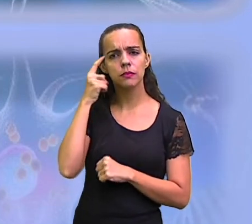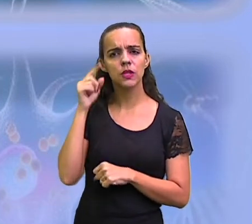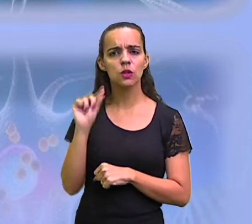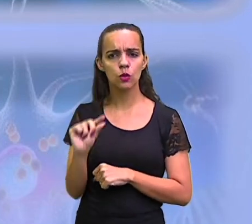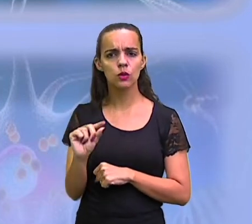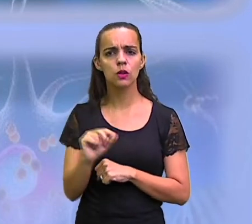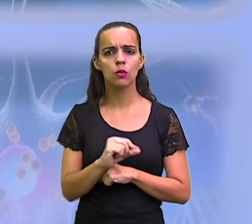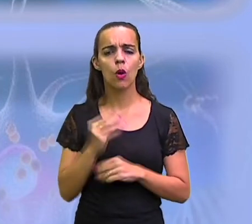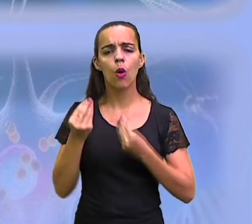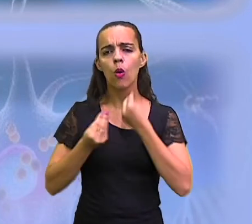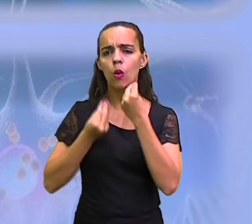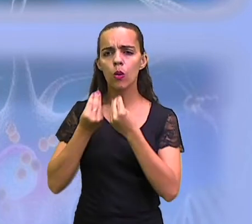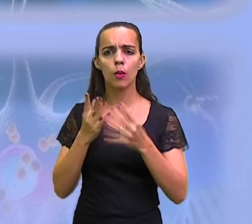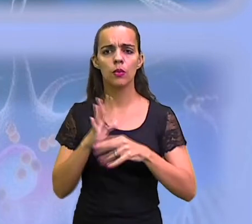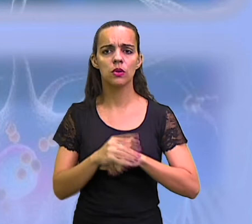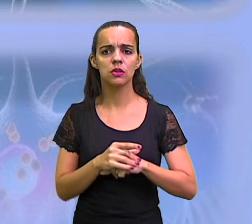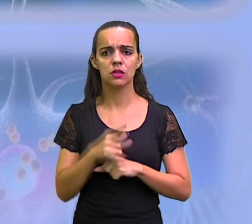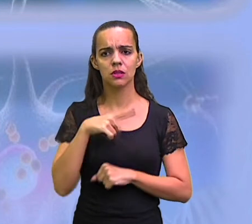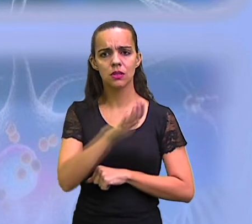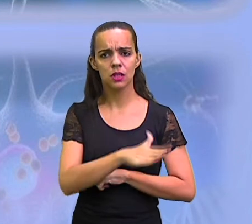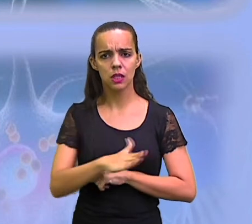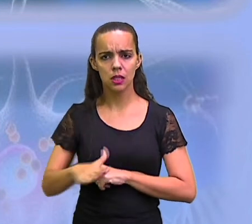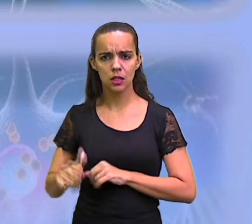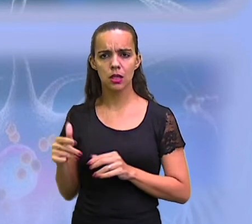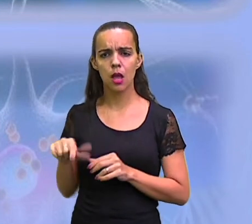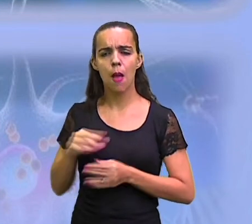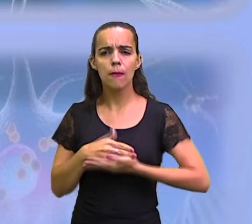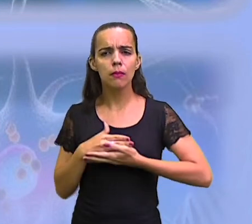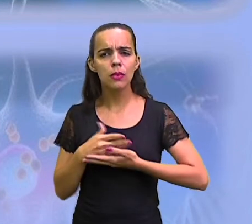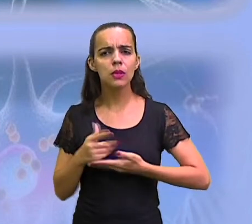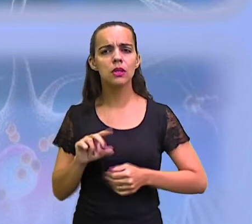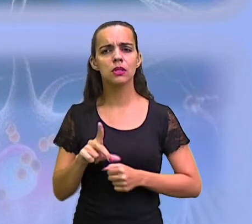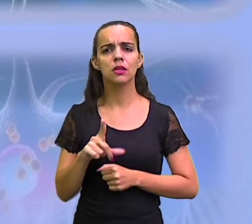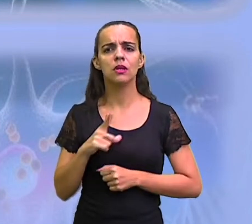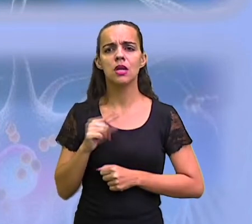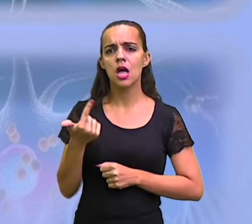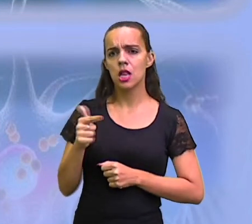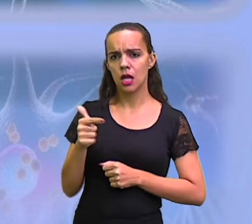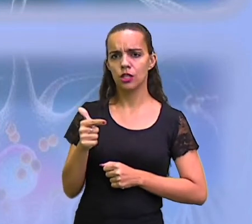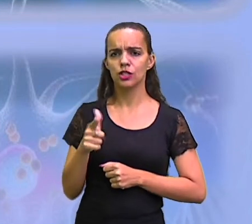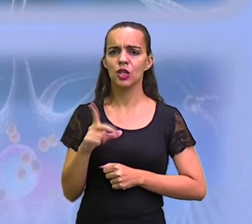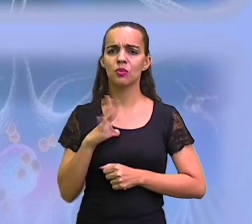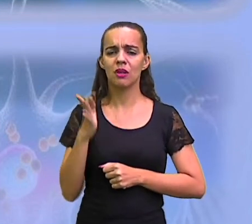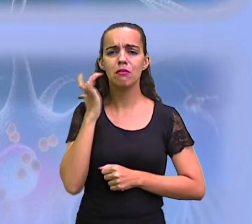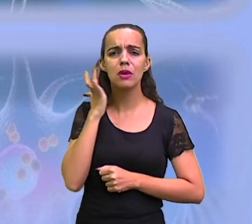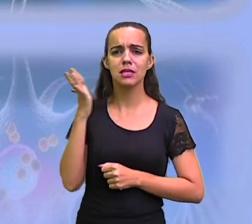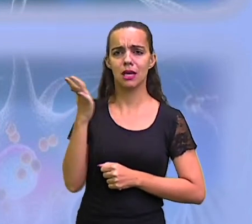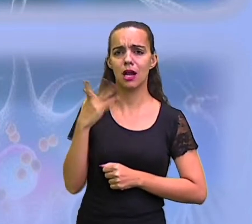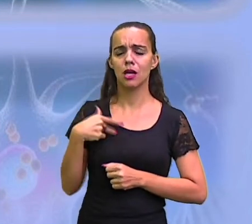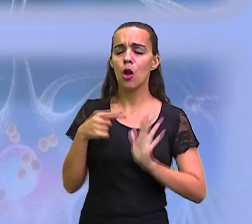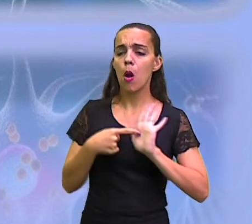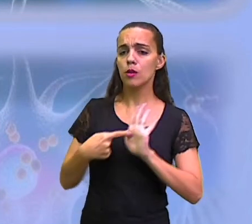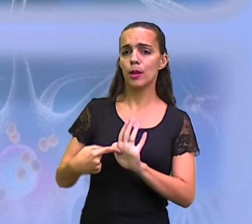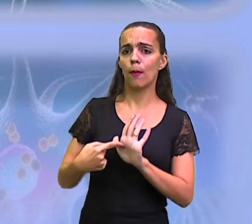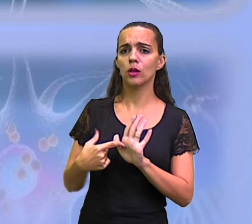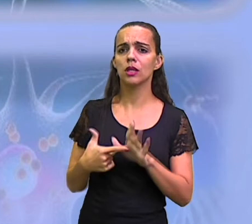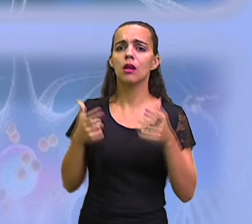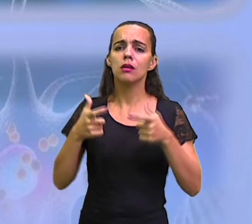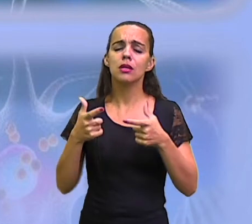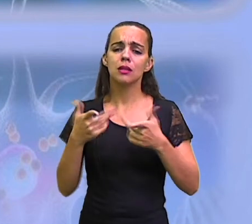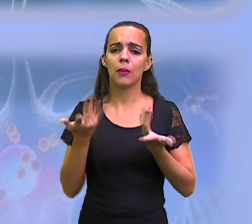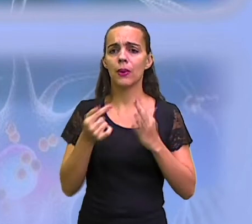nessa condição. Crianças pequenininhas não têm tanta facilidade em mostrar, que